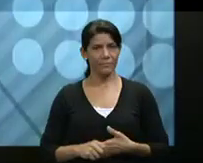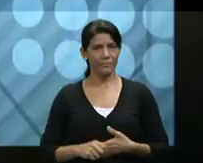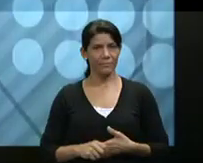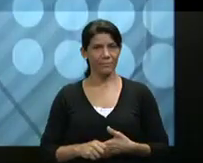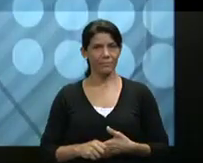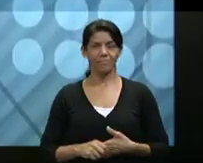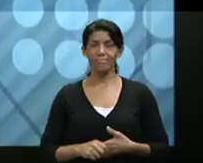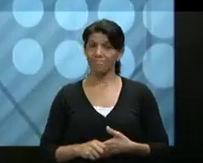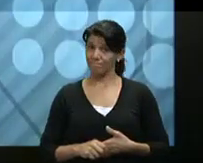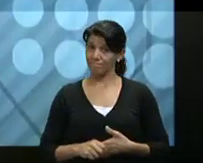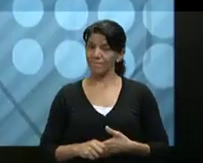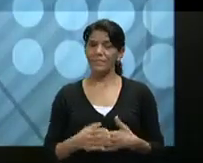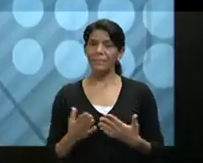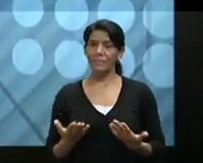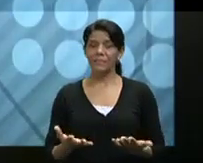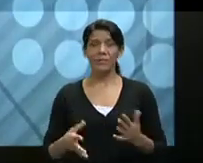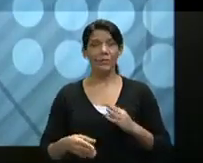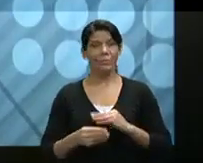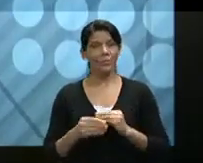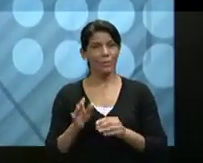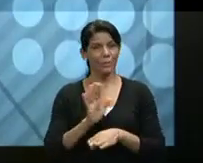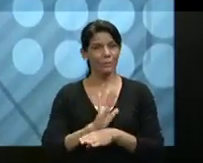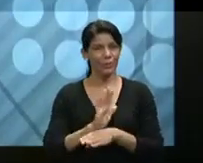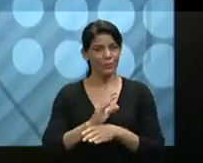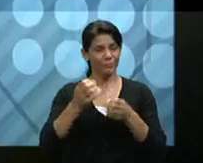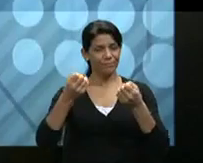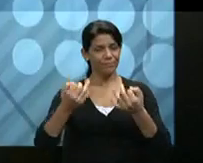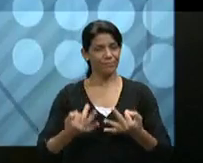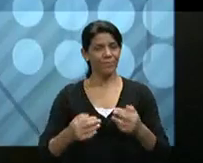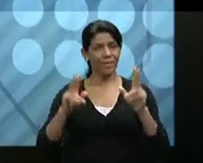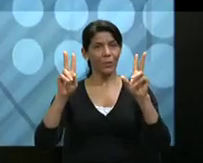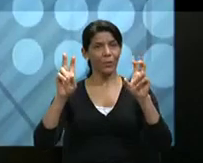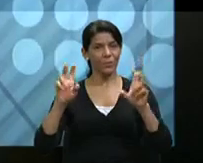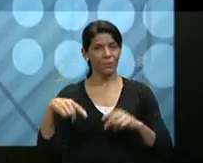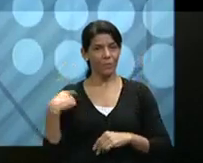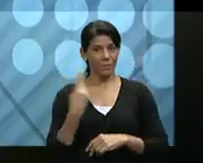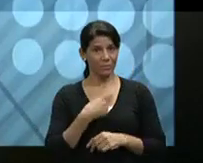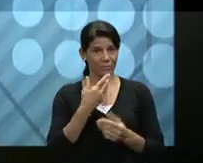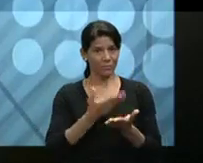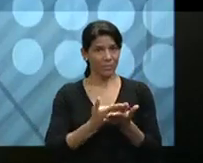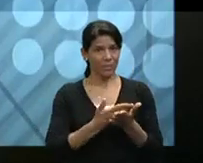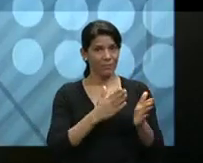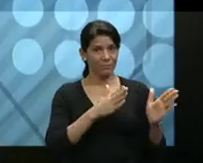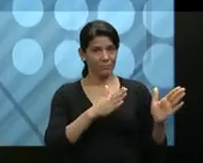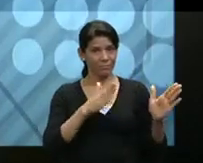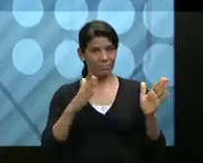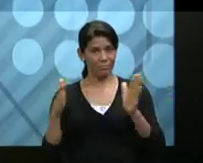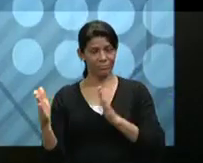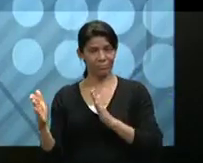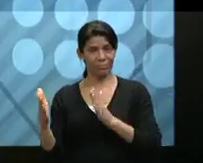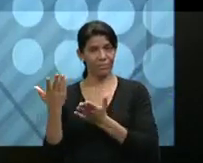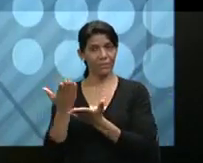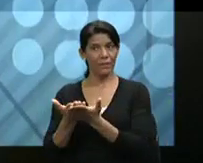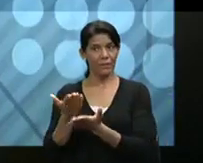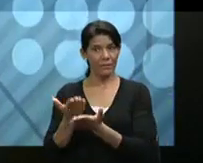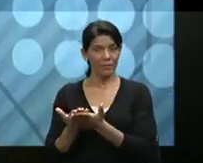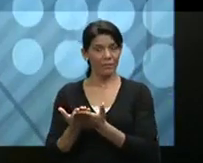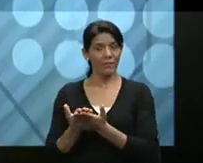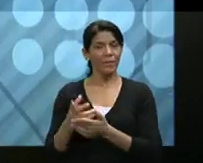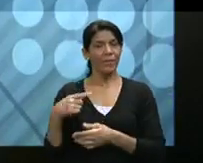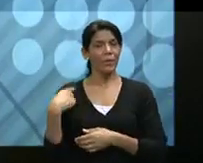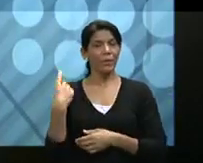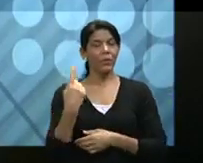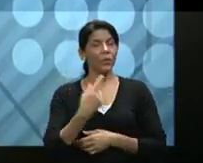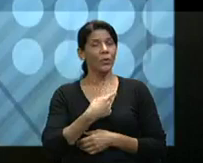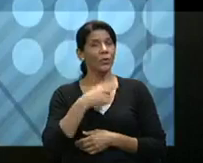Muito bem, então complementando esse vídeo, né, que traz para a gente os assuntos que nós abordaremos durante a nossa aula,